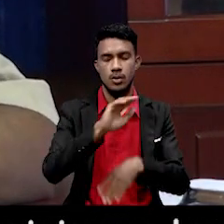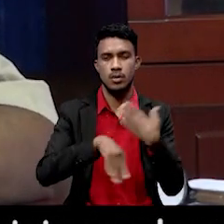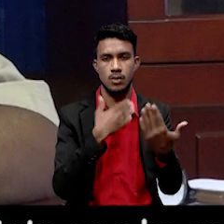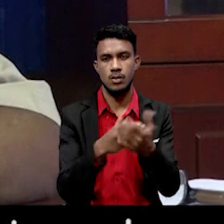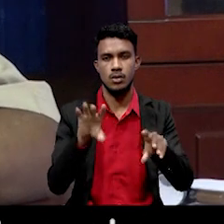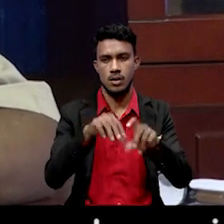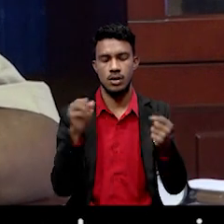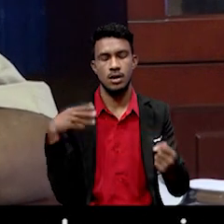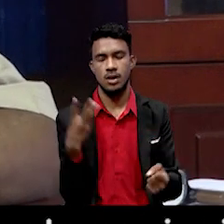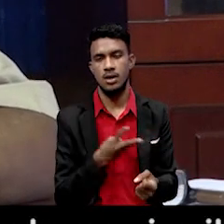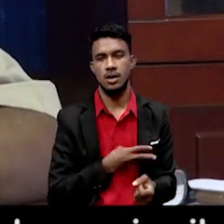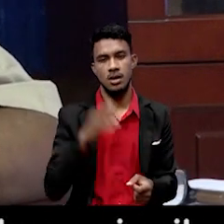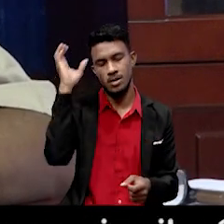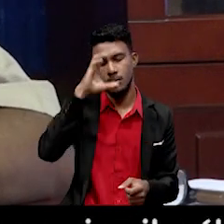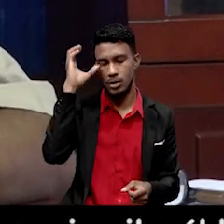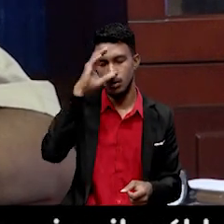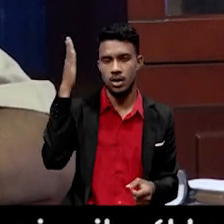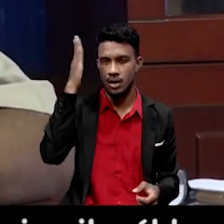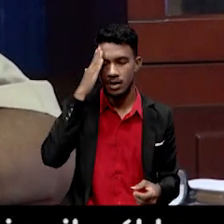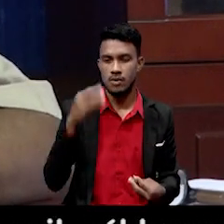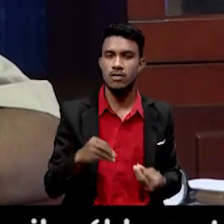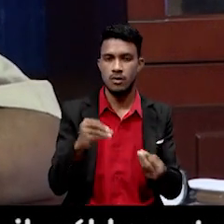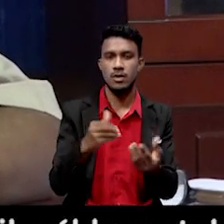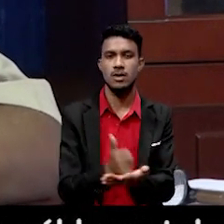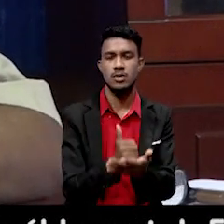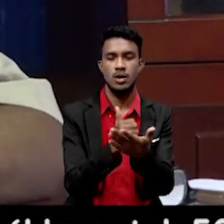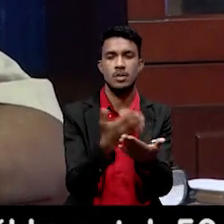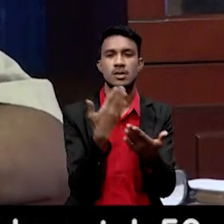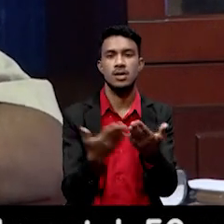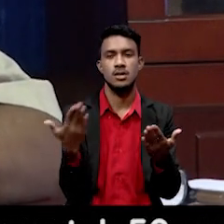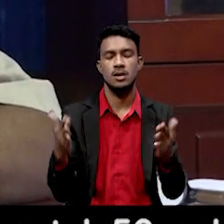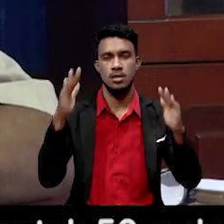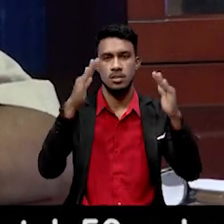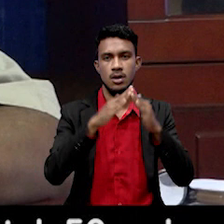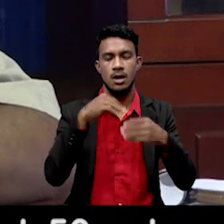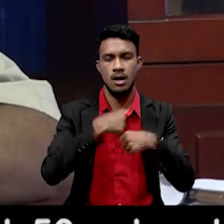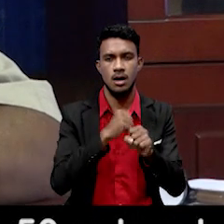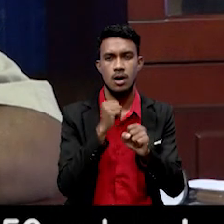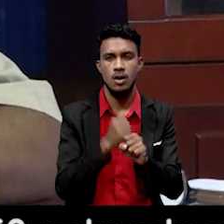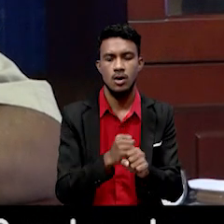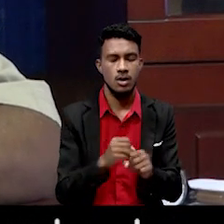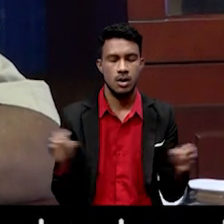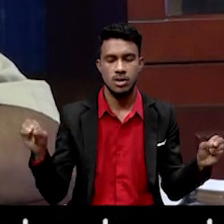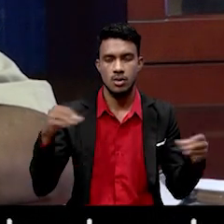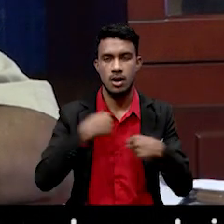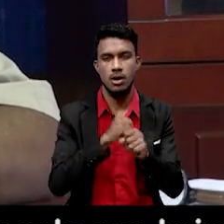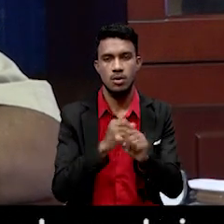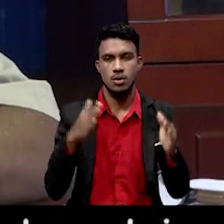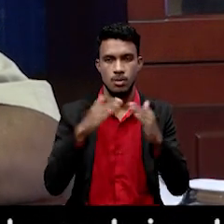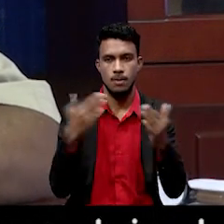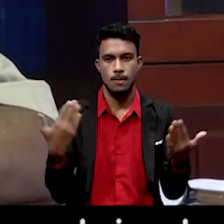halote verifikasi, kita sefo apoio material de construção basira, laos para halu uma fung, mai be para ajuda